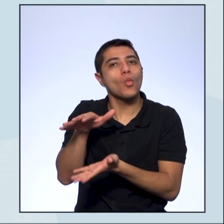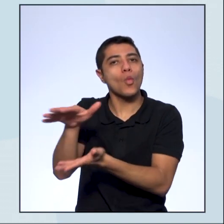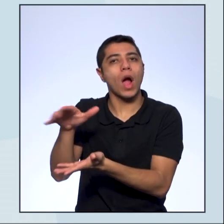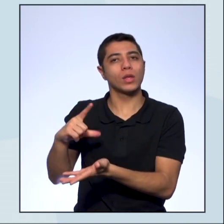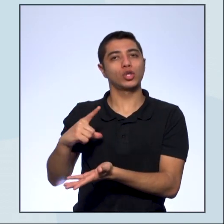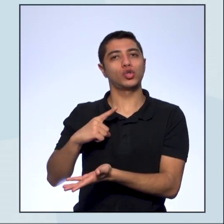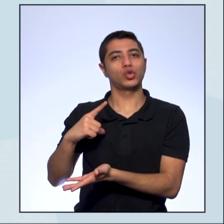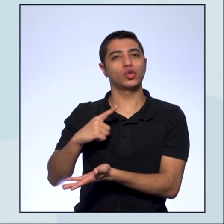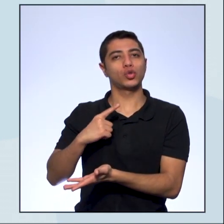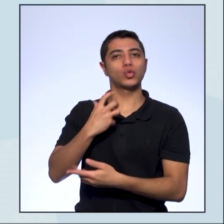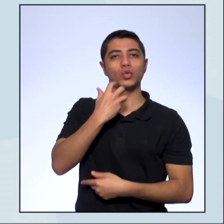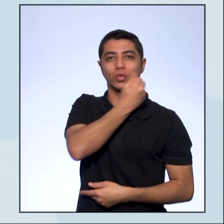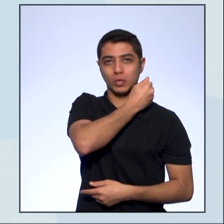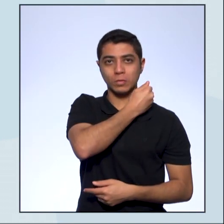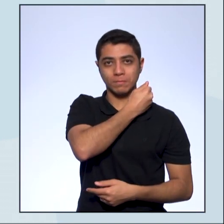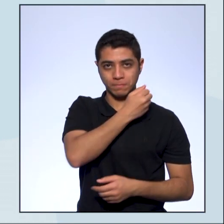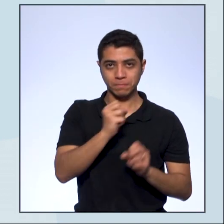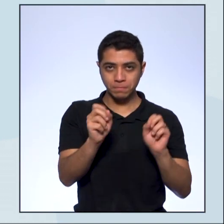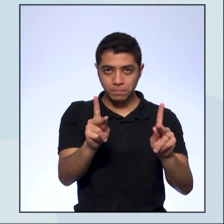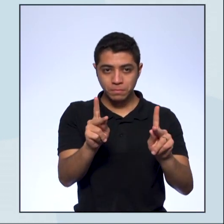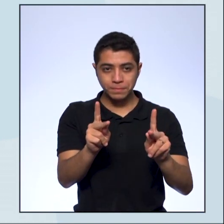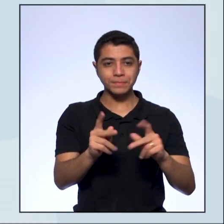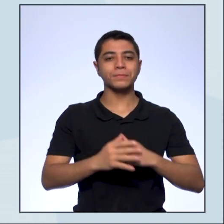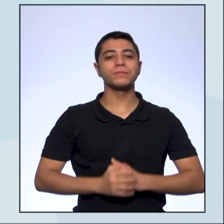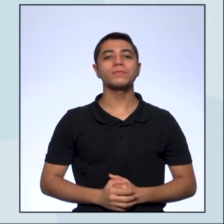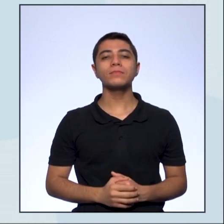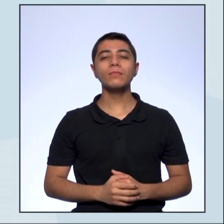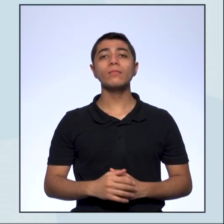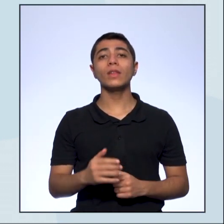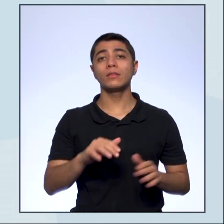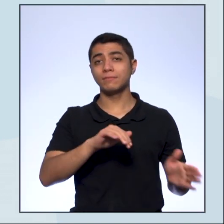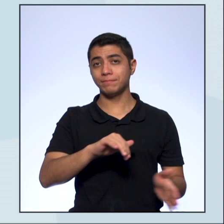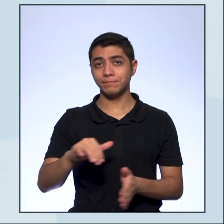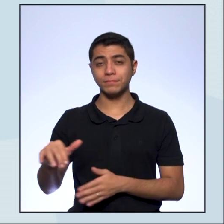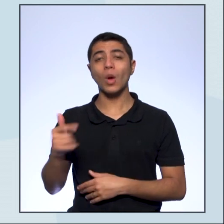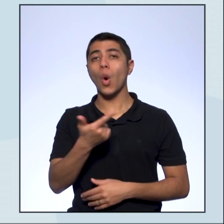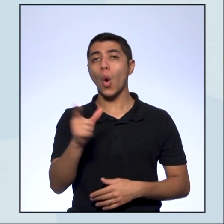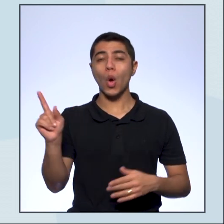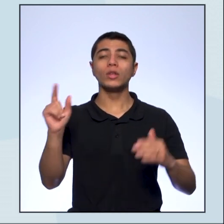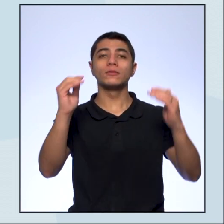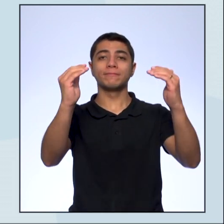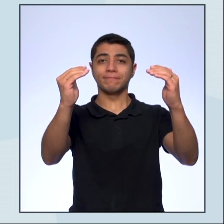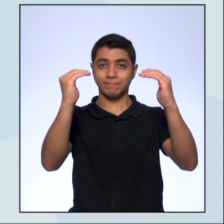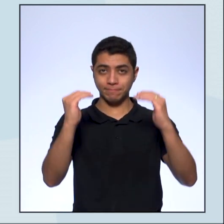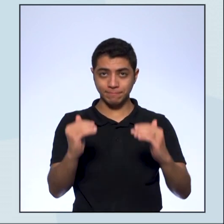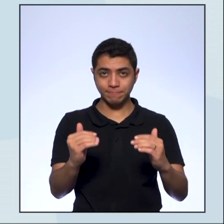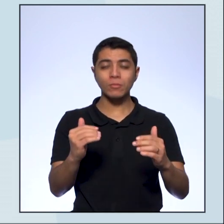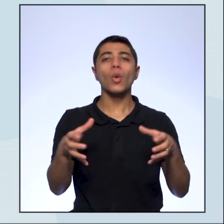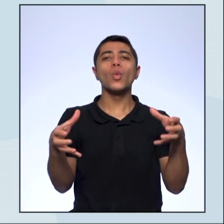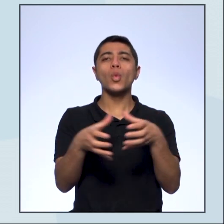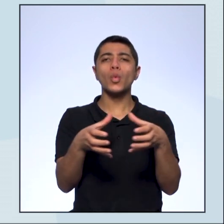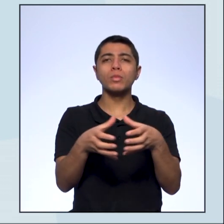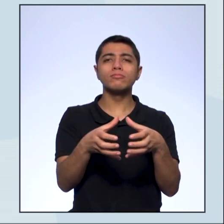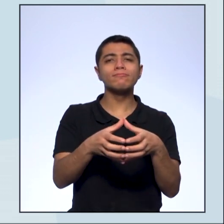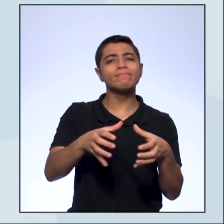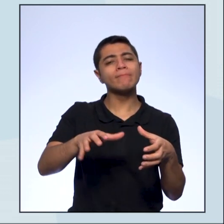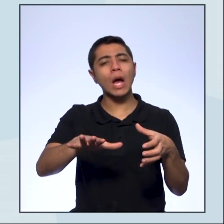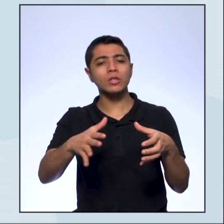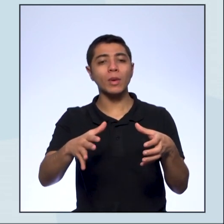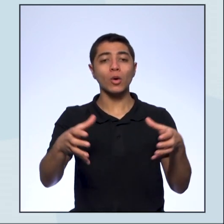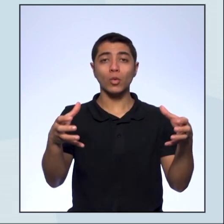grupo intermediário aí é o grupo dos artesãos, comerciantes e militares. Principalmente no Médio e no Novo